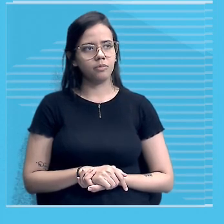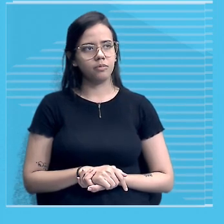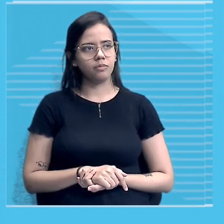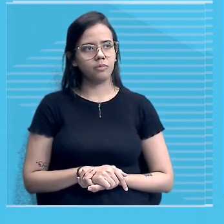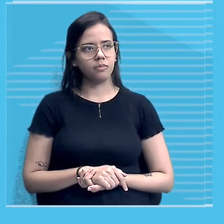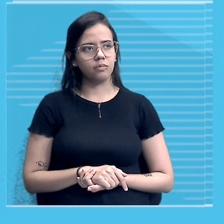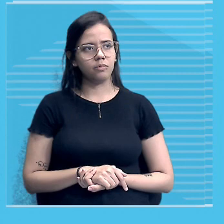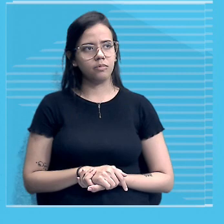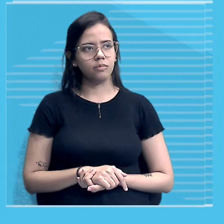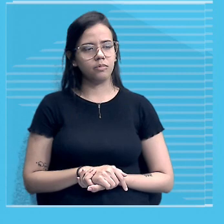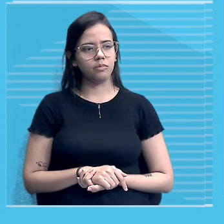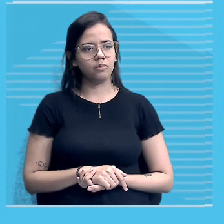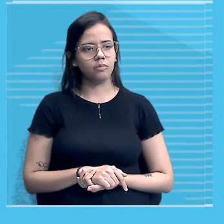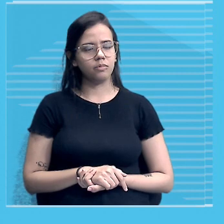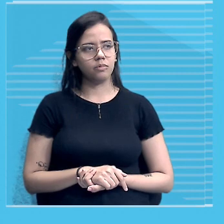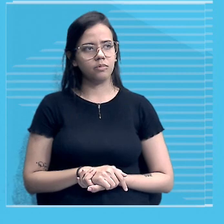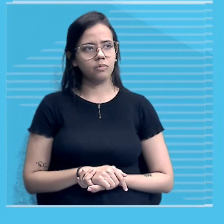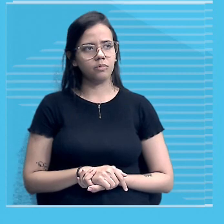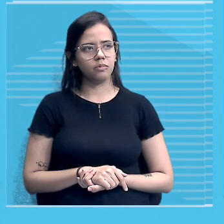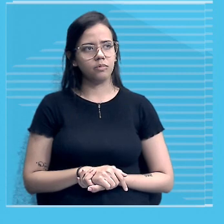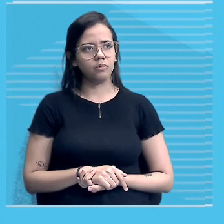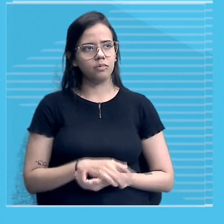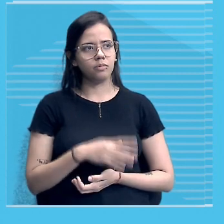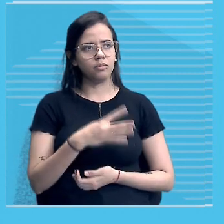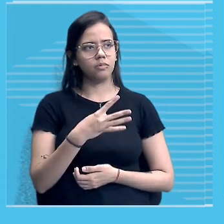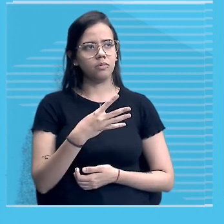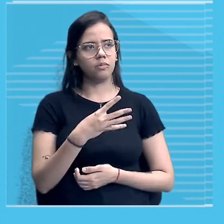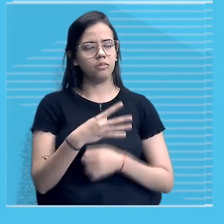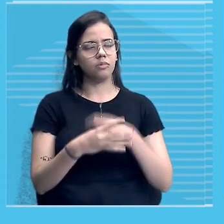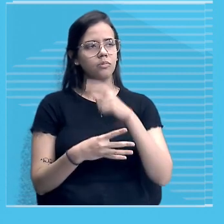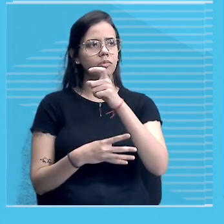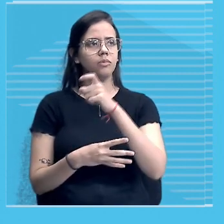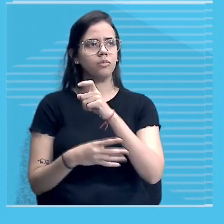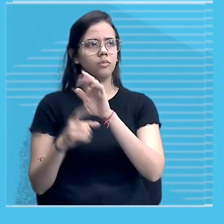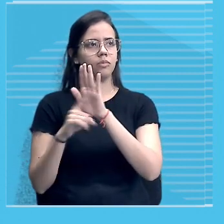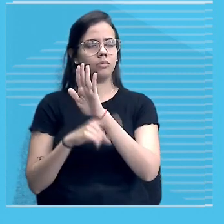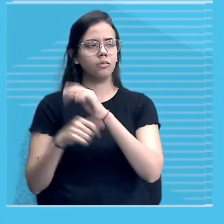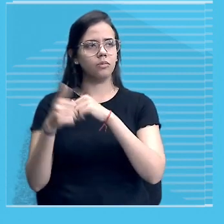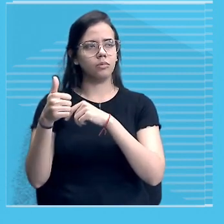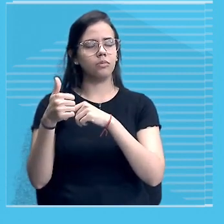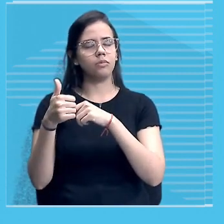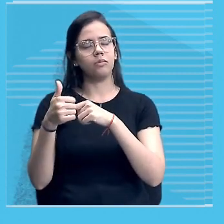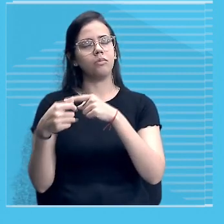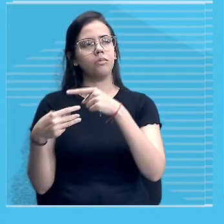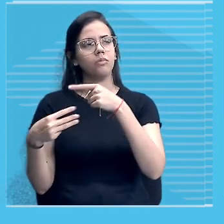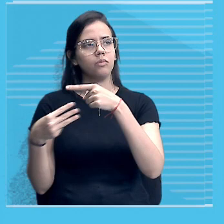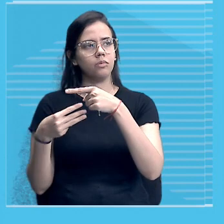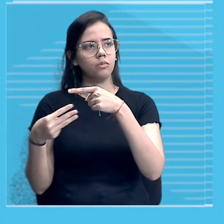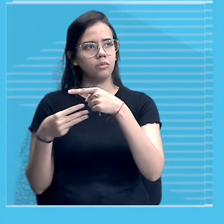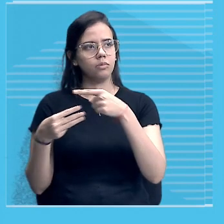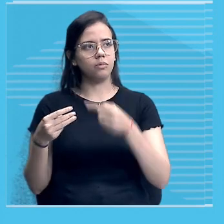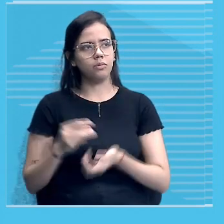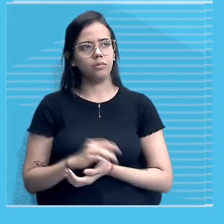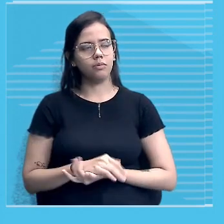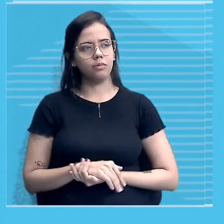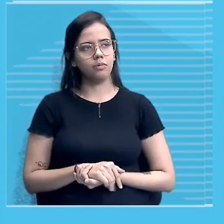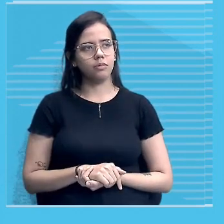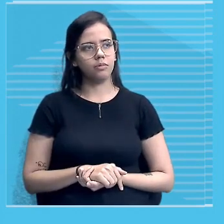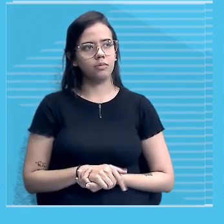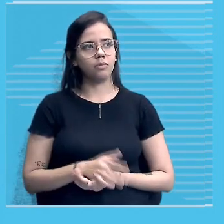menos 1 é um numerador do meu expoente olha aí ó Eu